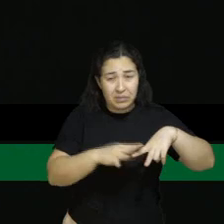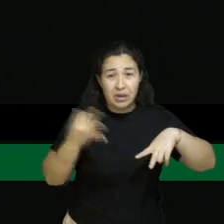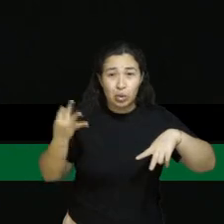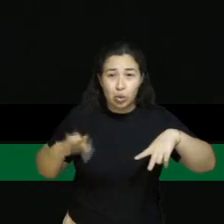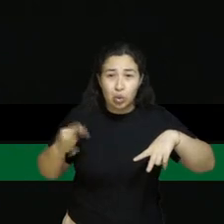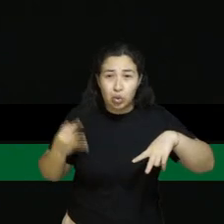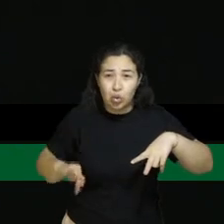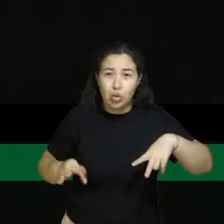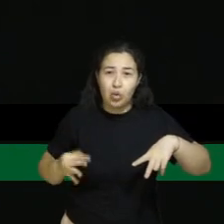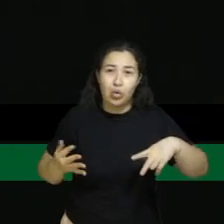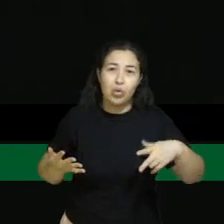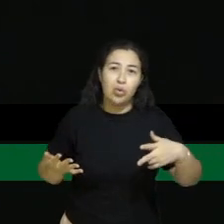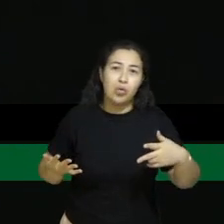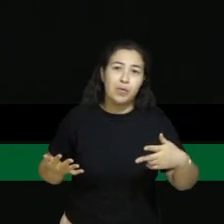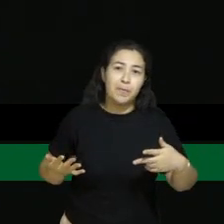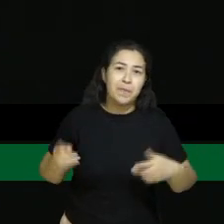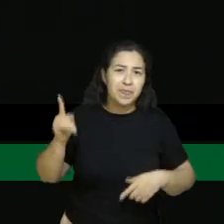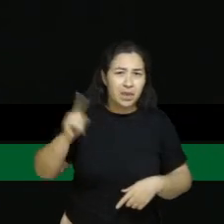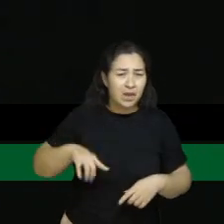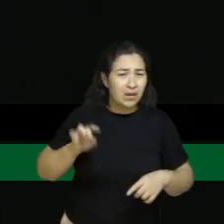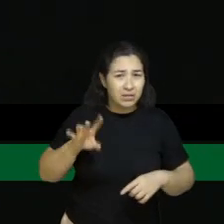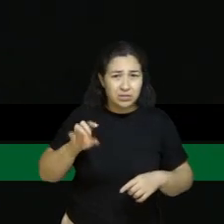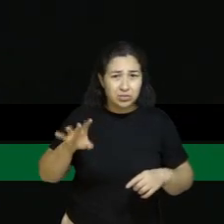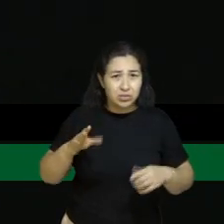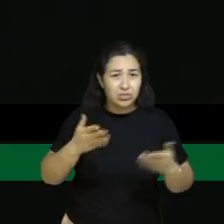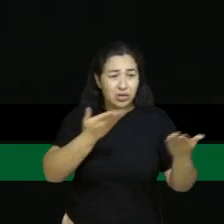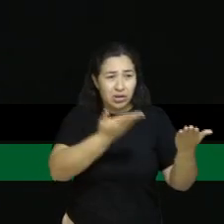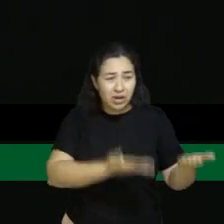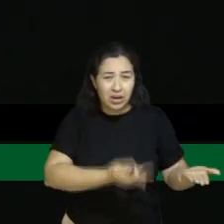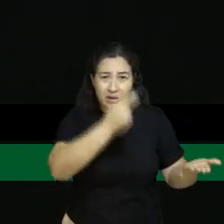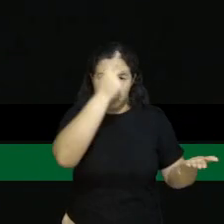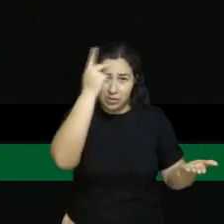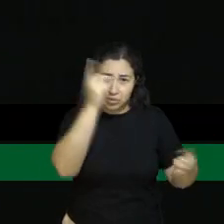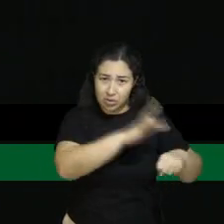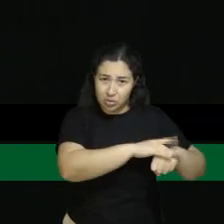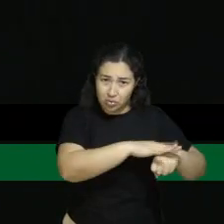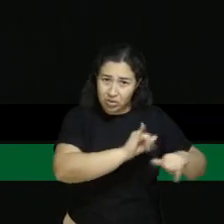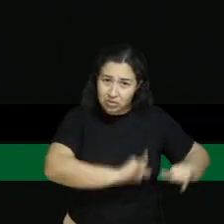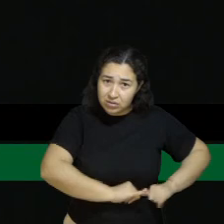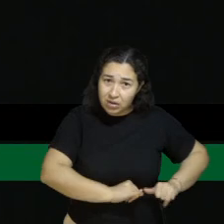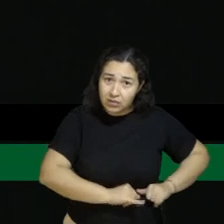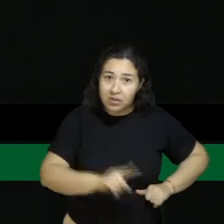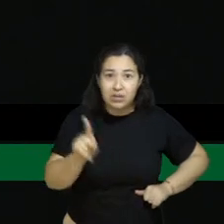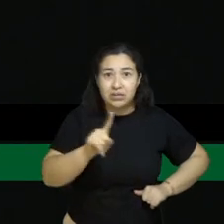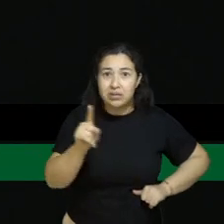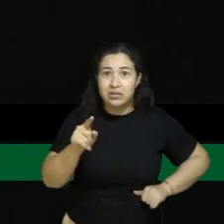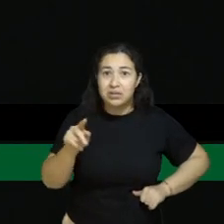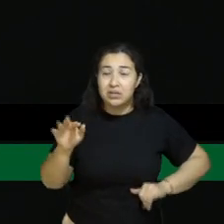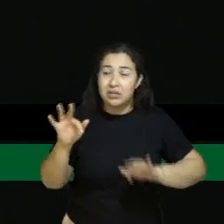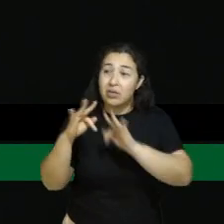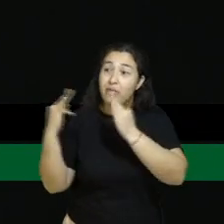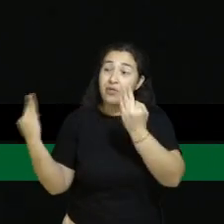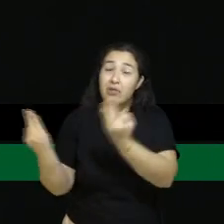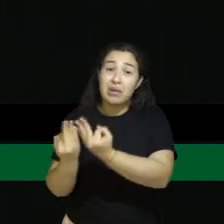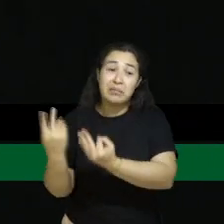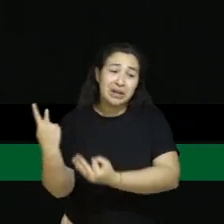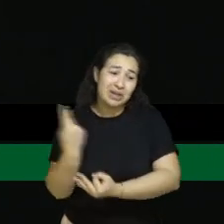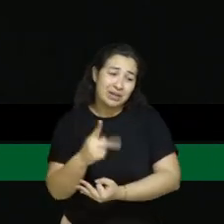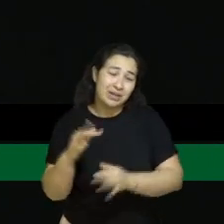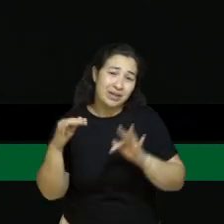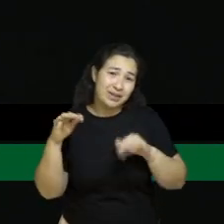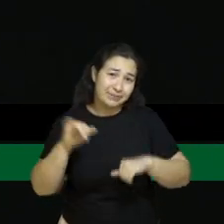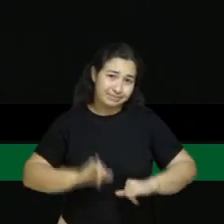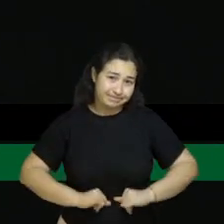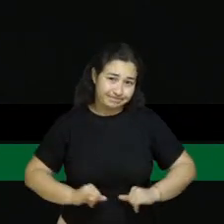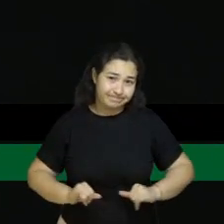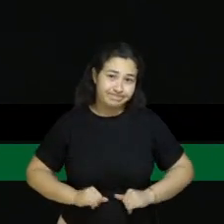não é, deputado Napoleão, somente o paciente que sofre, toda a família adoece. E eu